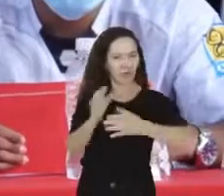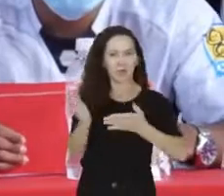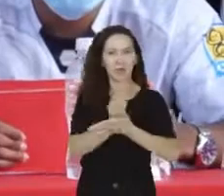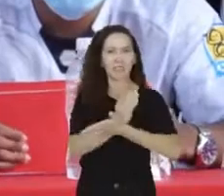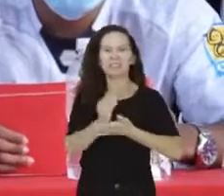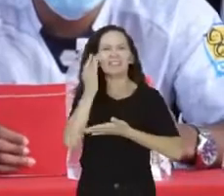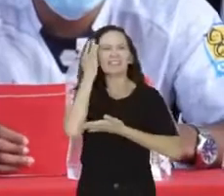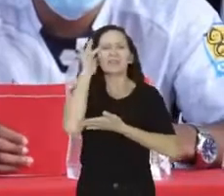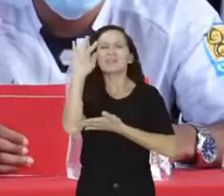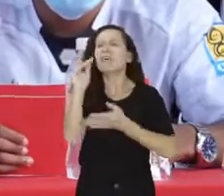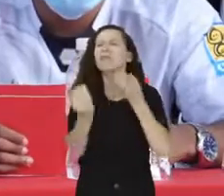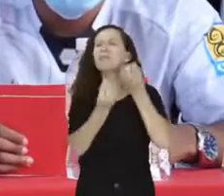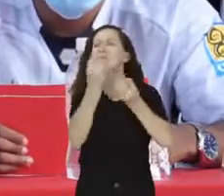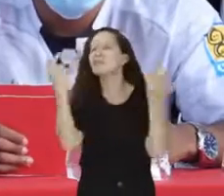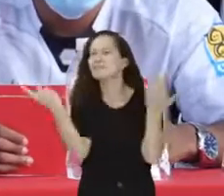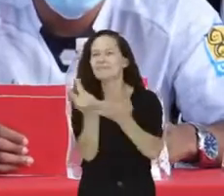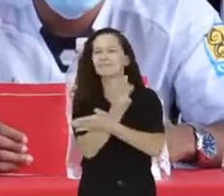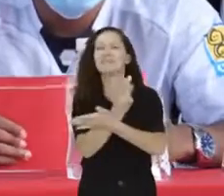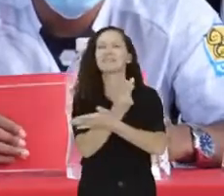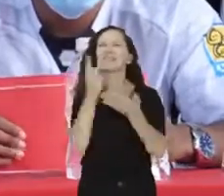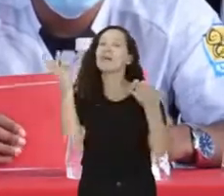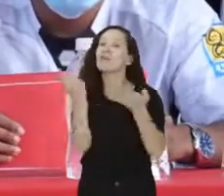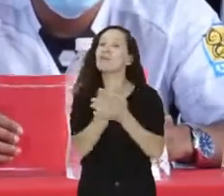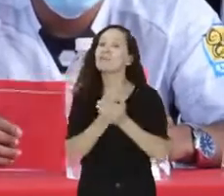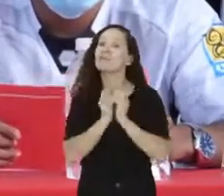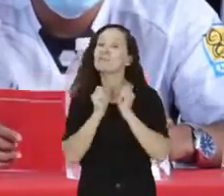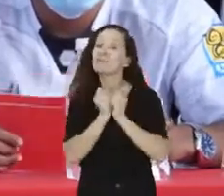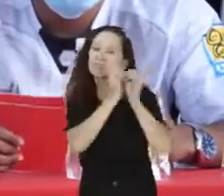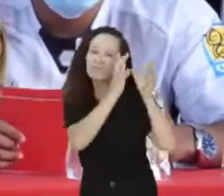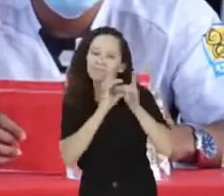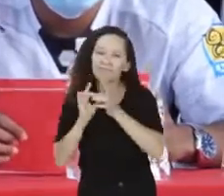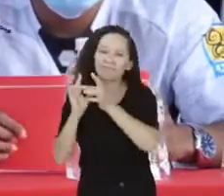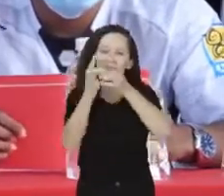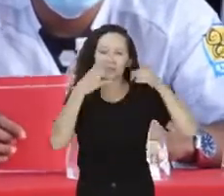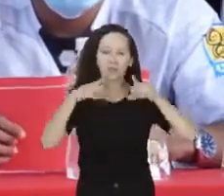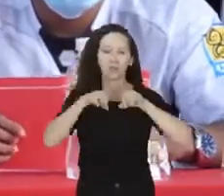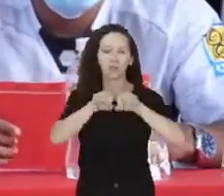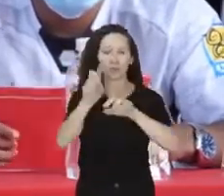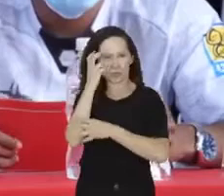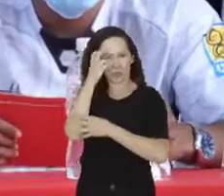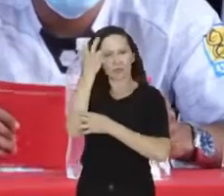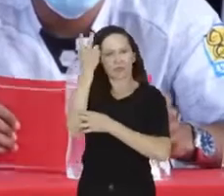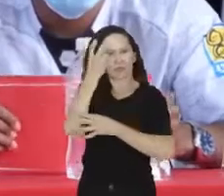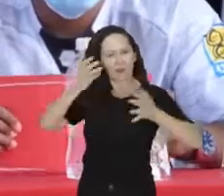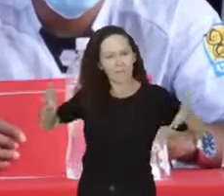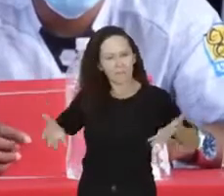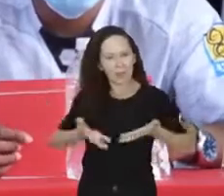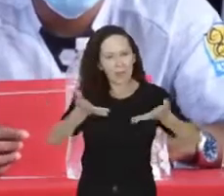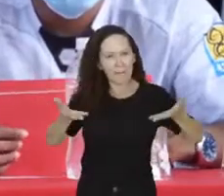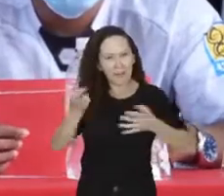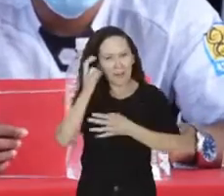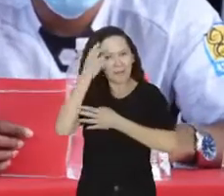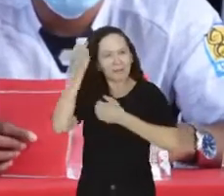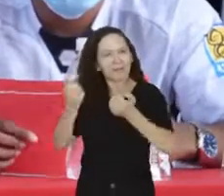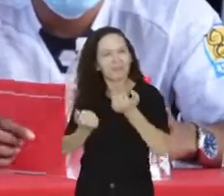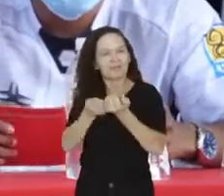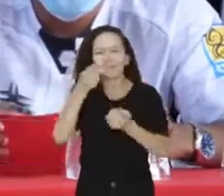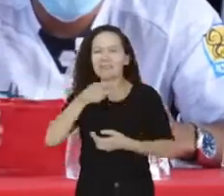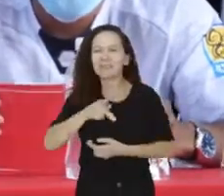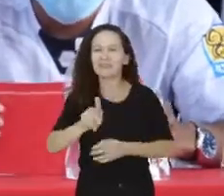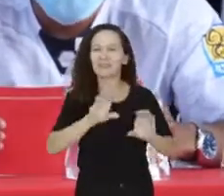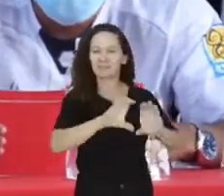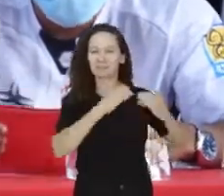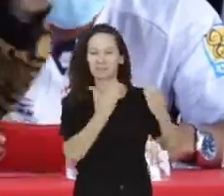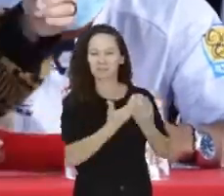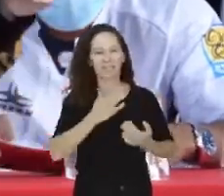acontece. Isso acontece de mãos dadas com a cultura. E assim, eu sou imensamente agradecida